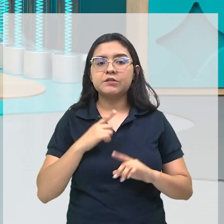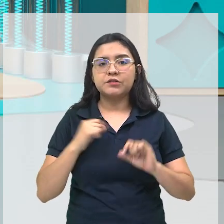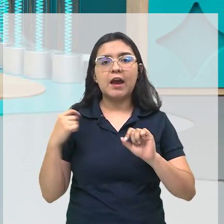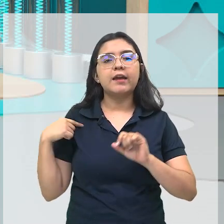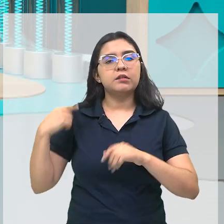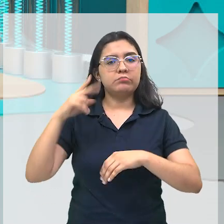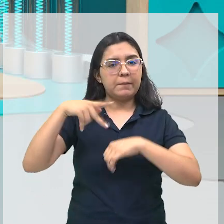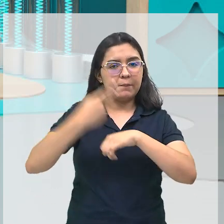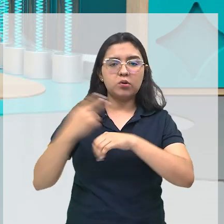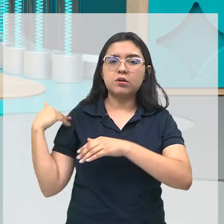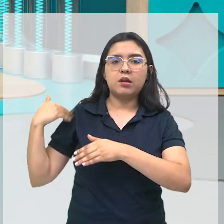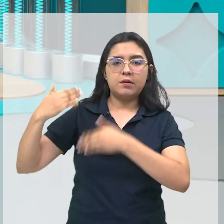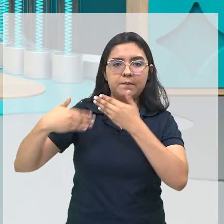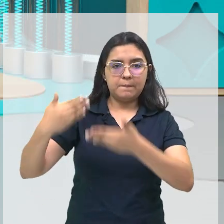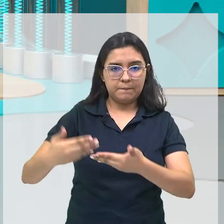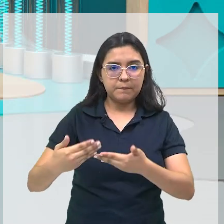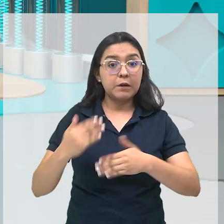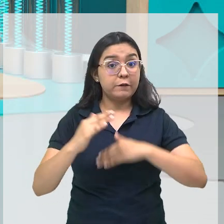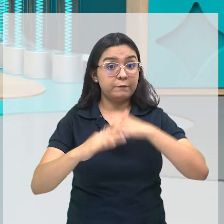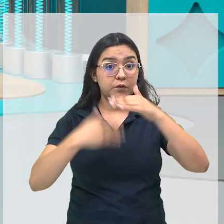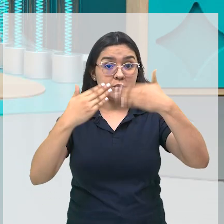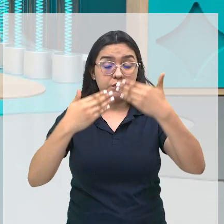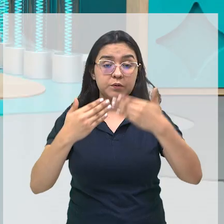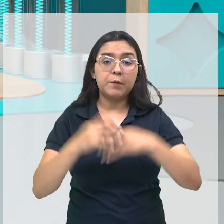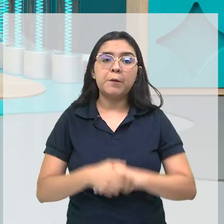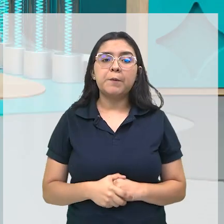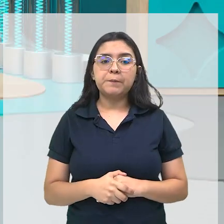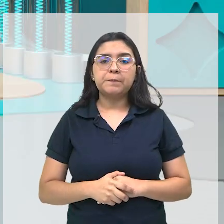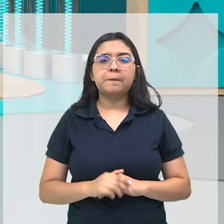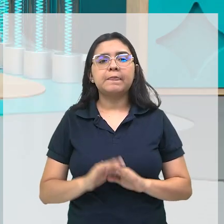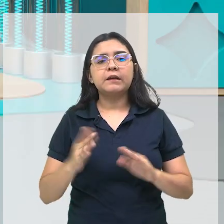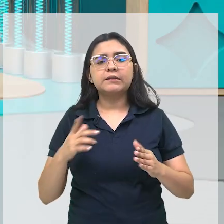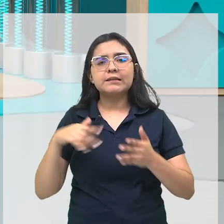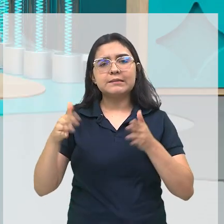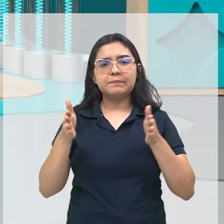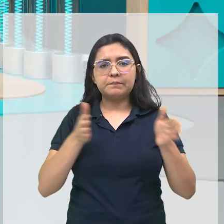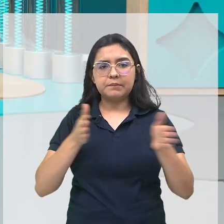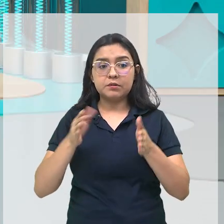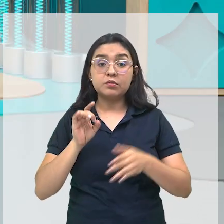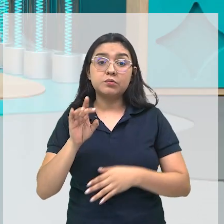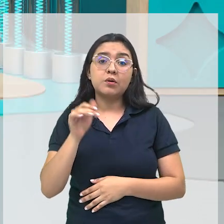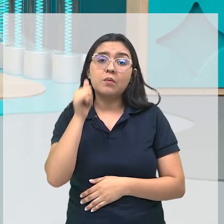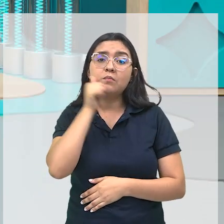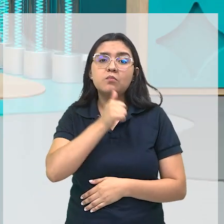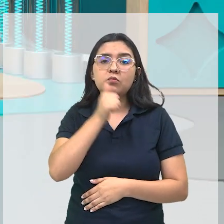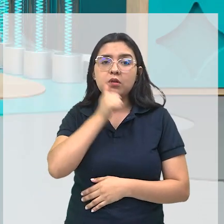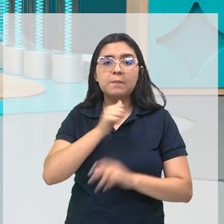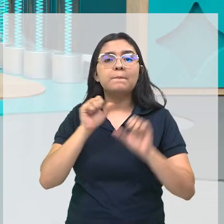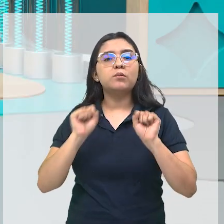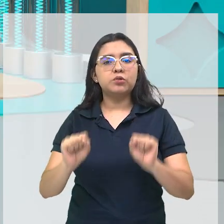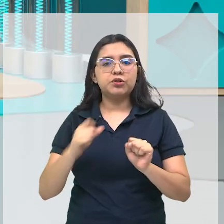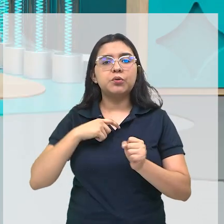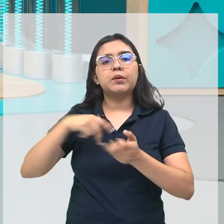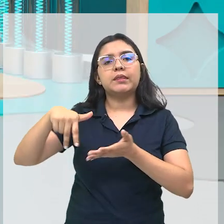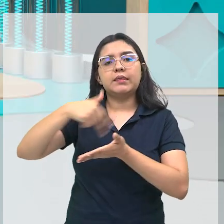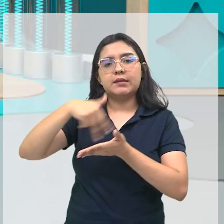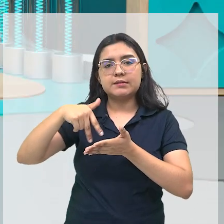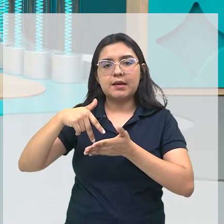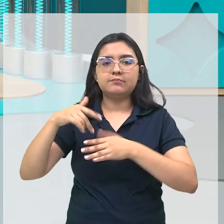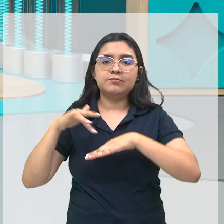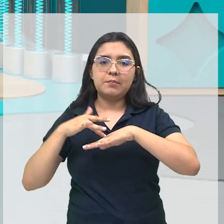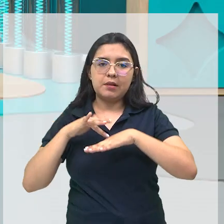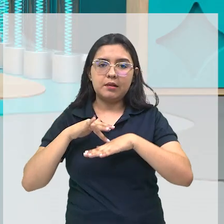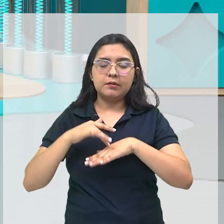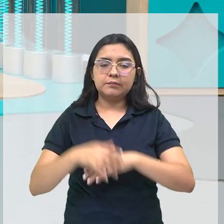processo evolutivo da dança. Inclusive, nesse período, somente mulheres podiam executar a dança,